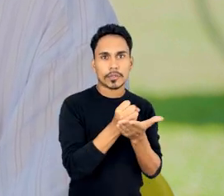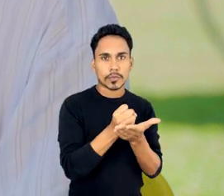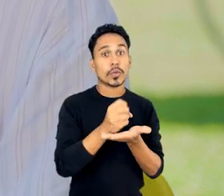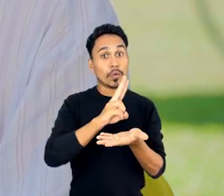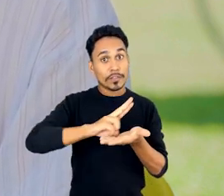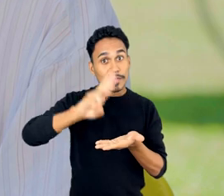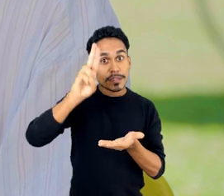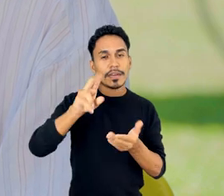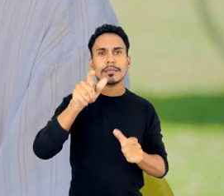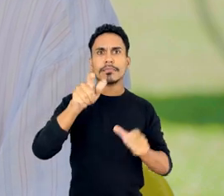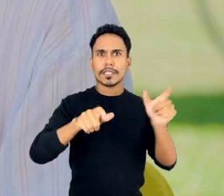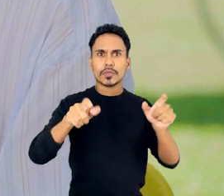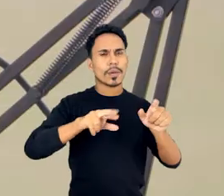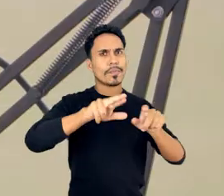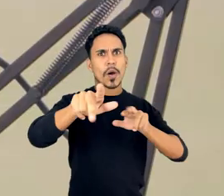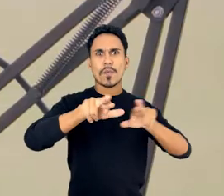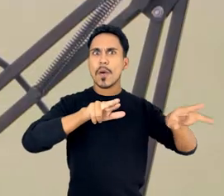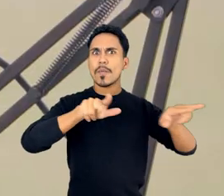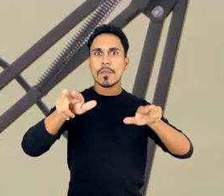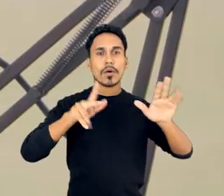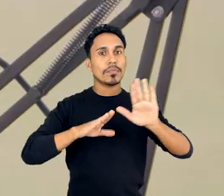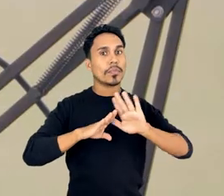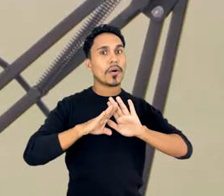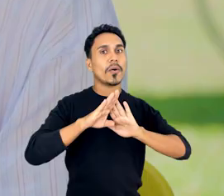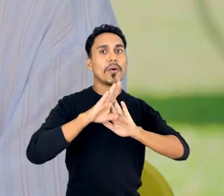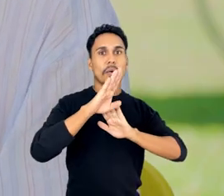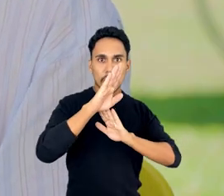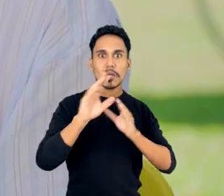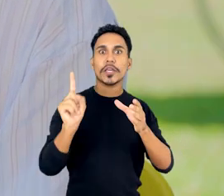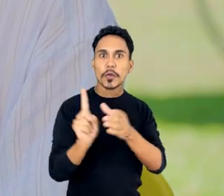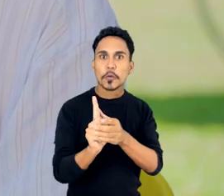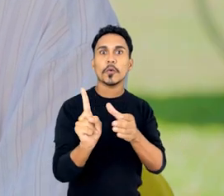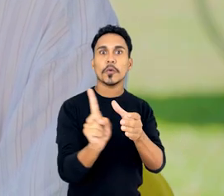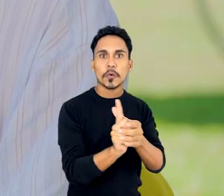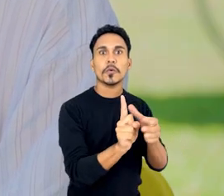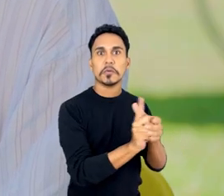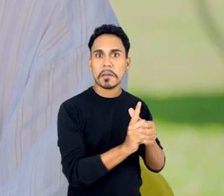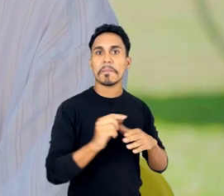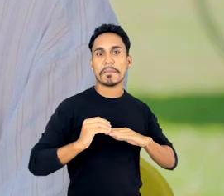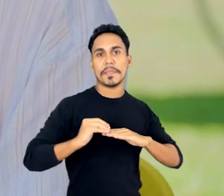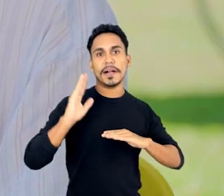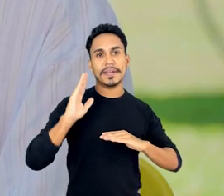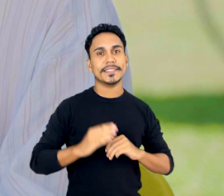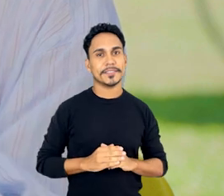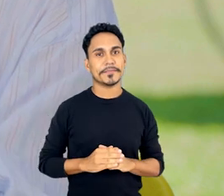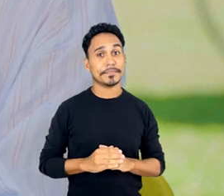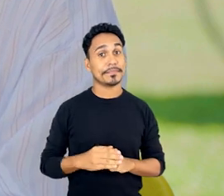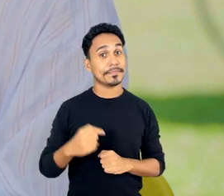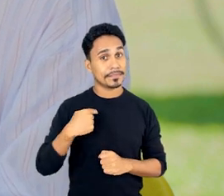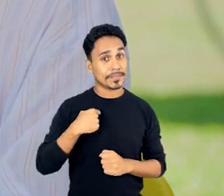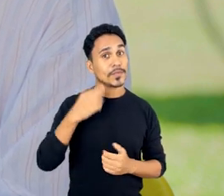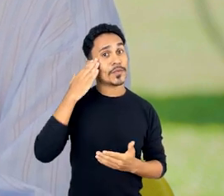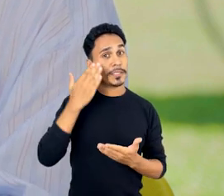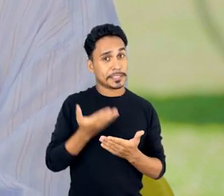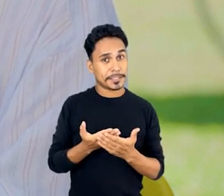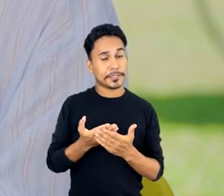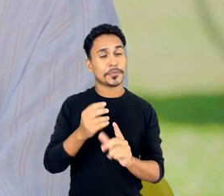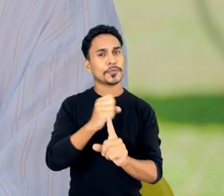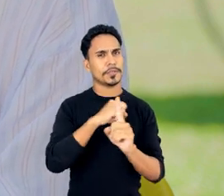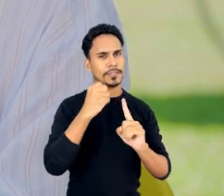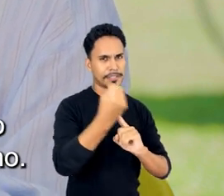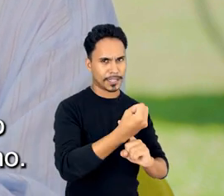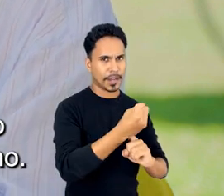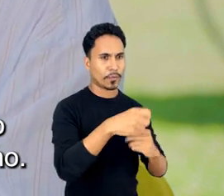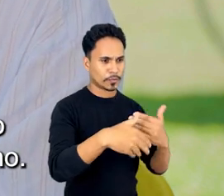ela passou a incluir mais então acredito que na Perspectiva né do Desenvolvimento